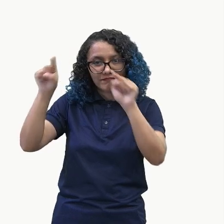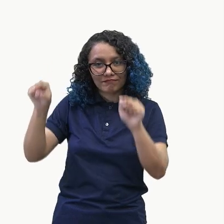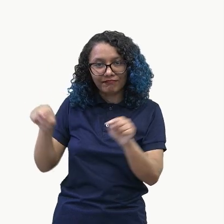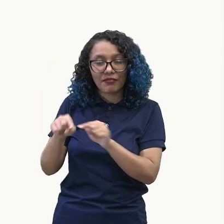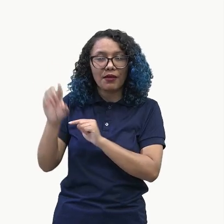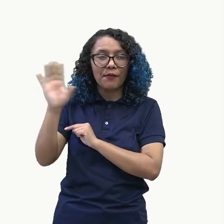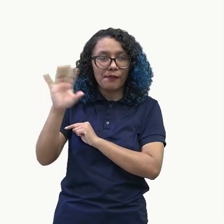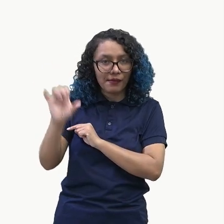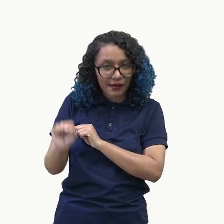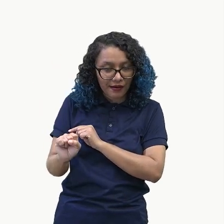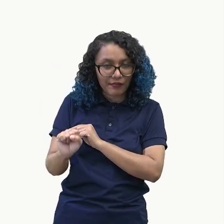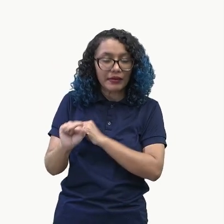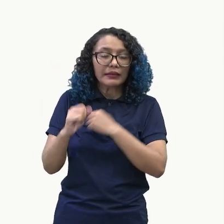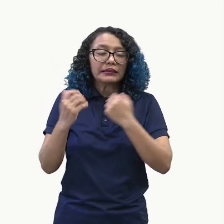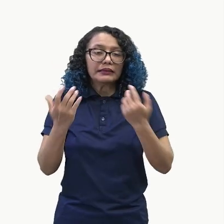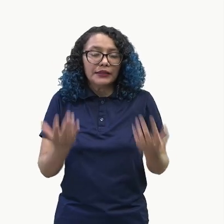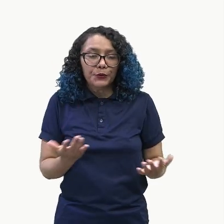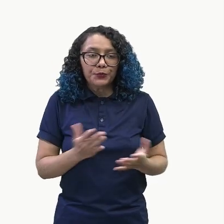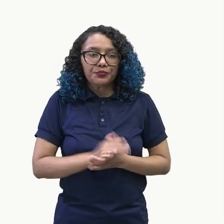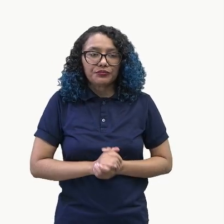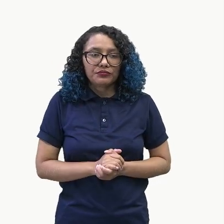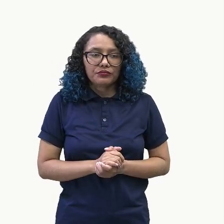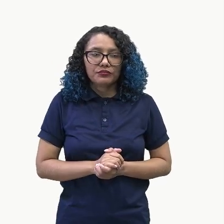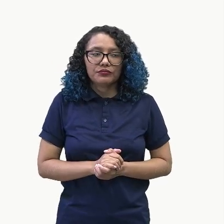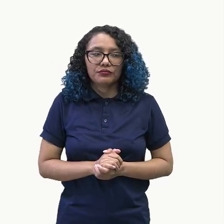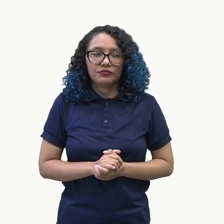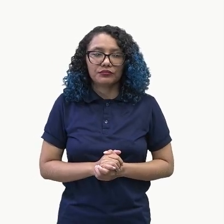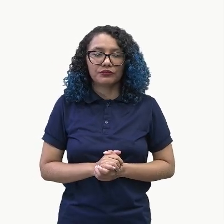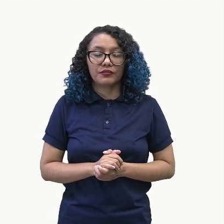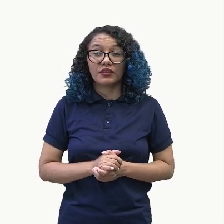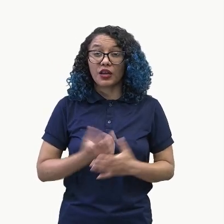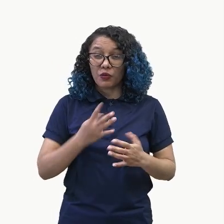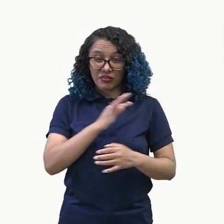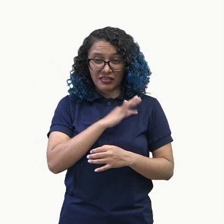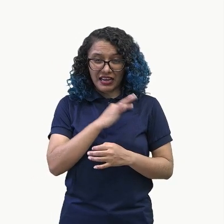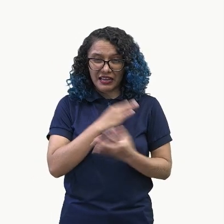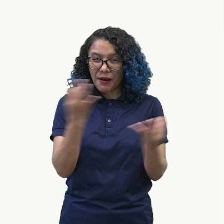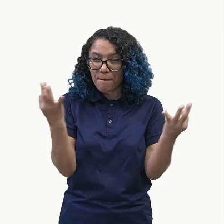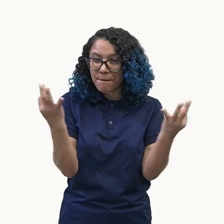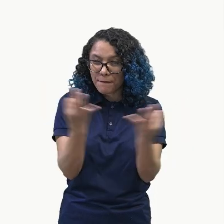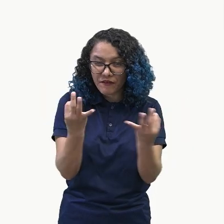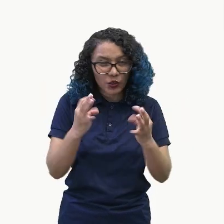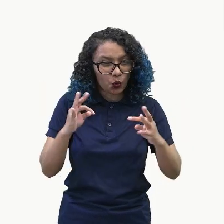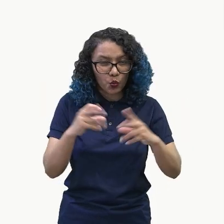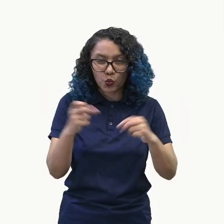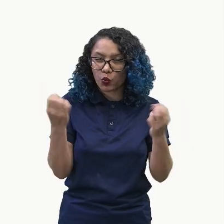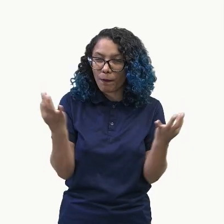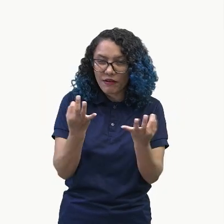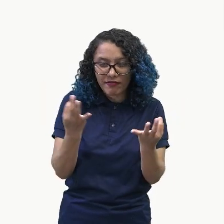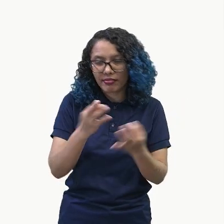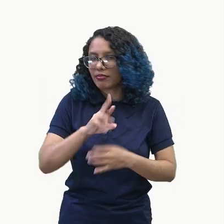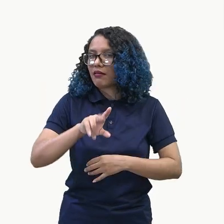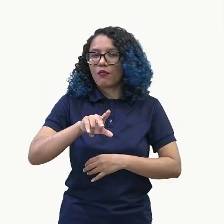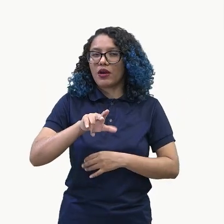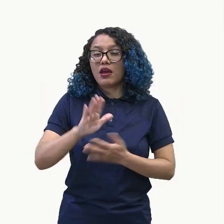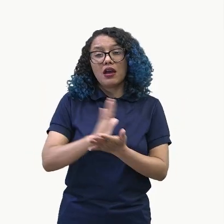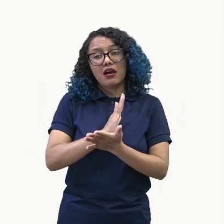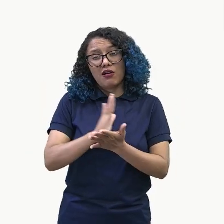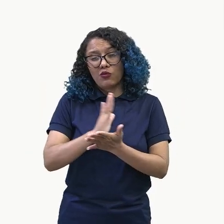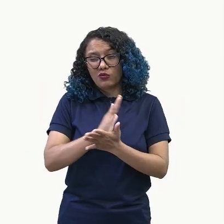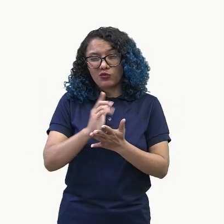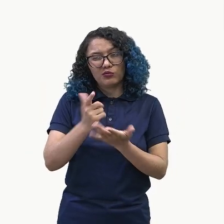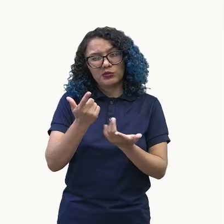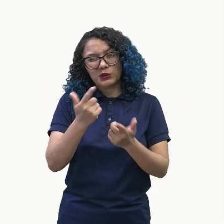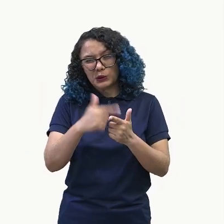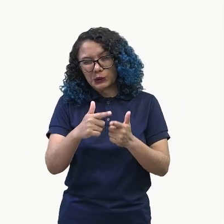Destaco para vocês que nenhum tipo de projeção cartográfica é perfeito. Sempre há algum problema. Quando a